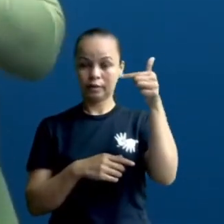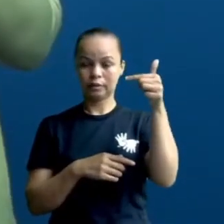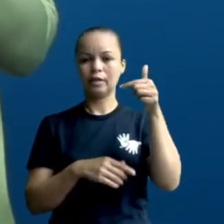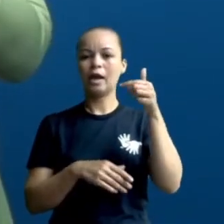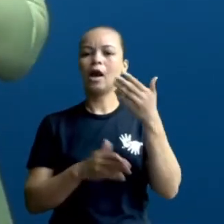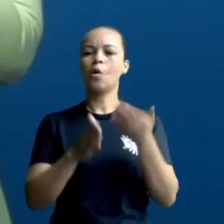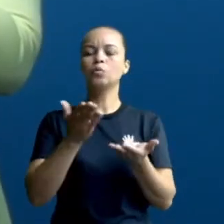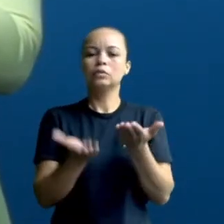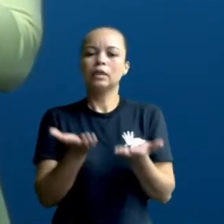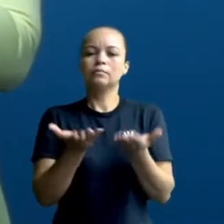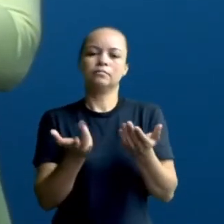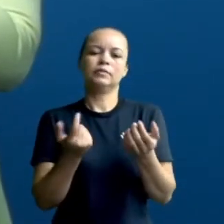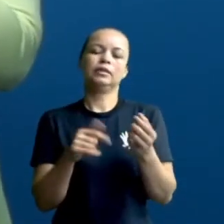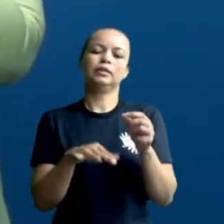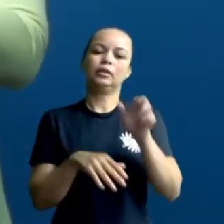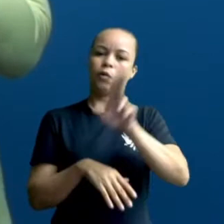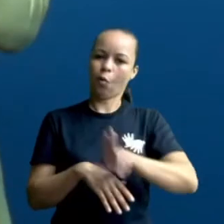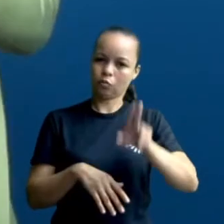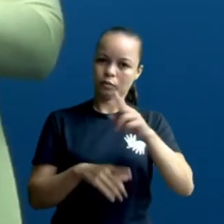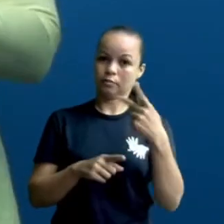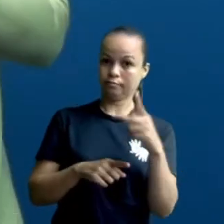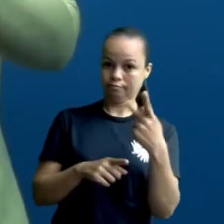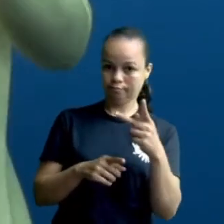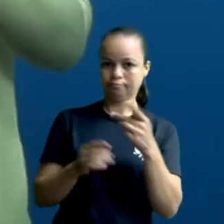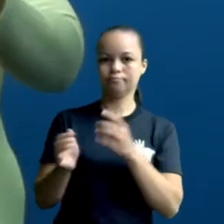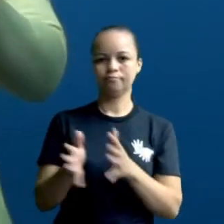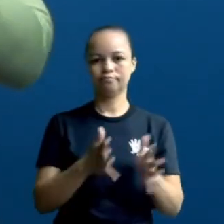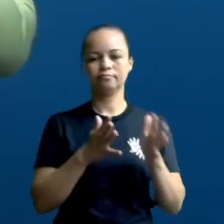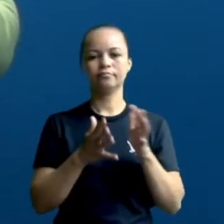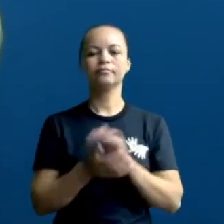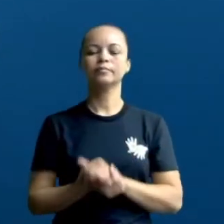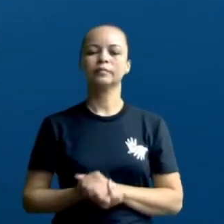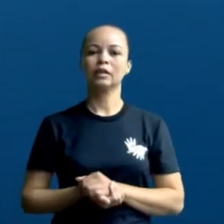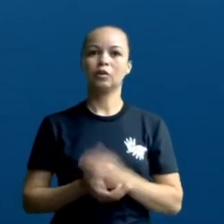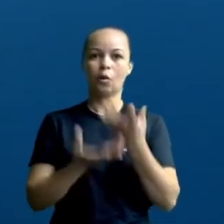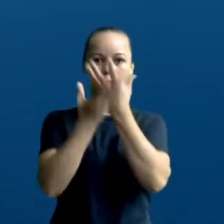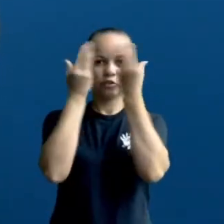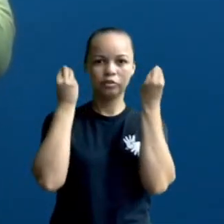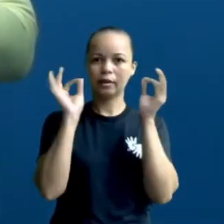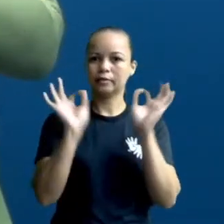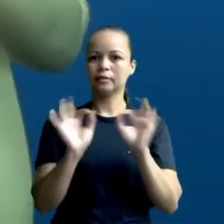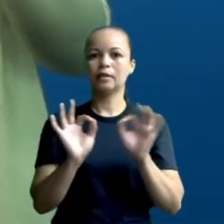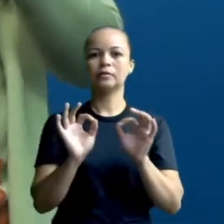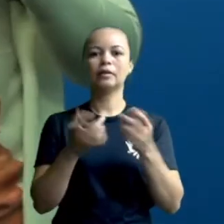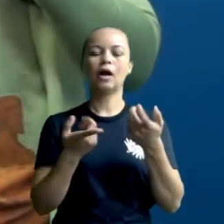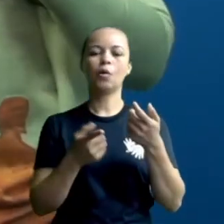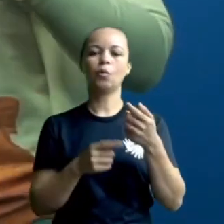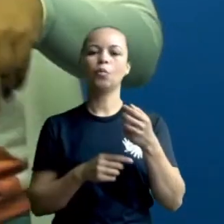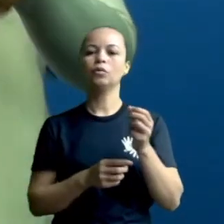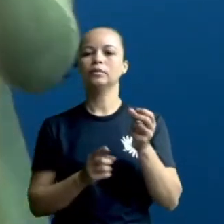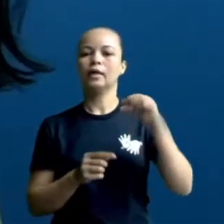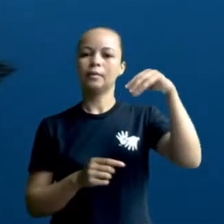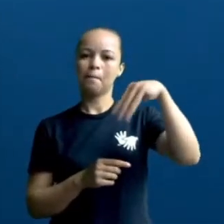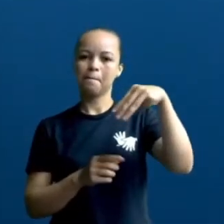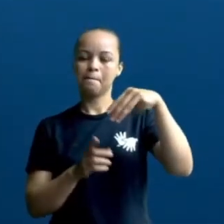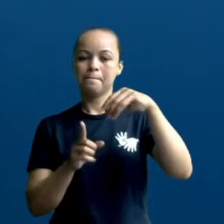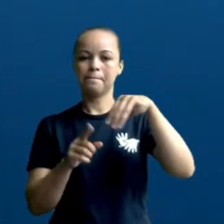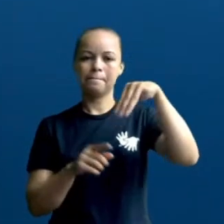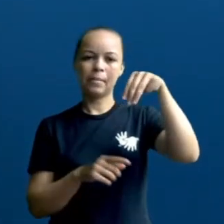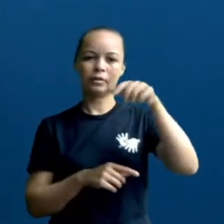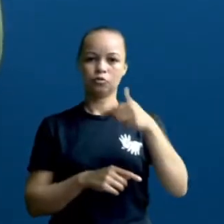de medida que eu estou usando aqui, tá certo? Não vamos mais esquecer essa unidade de medida, tá certo?